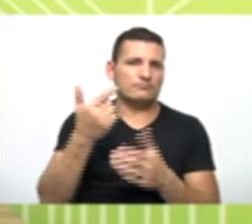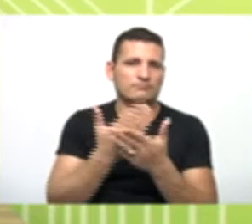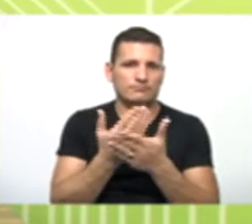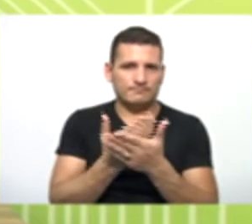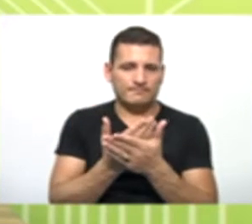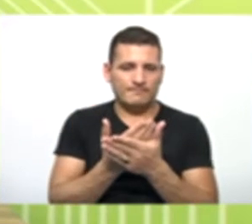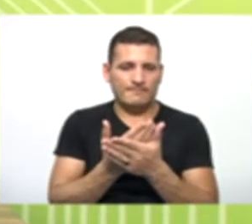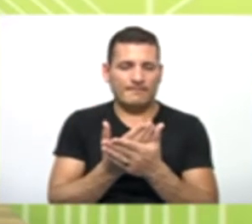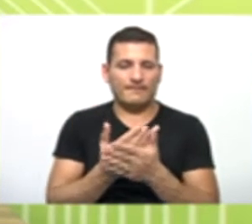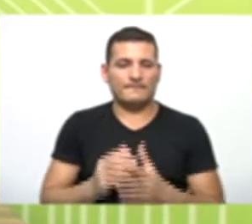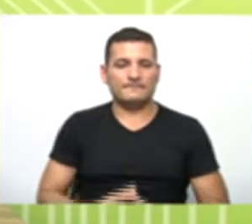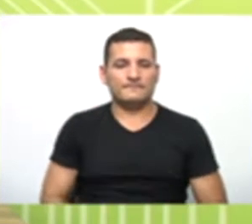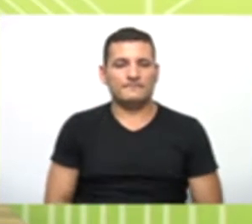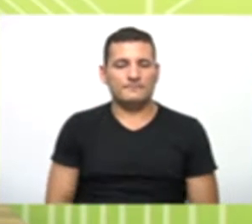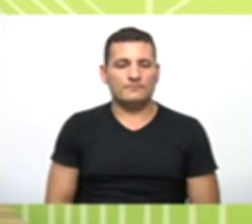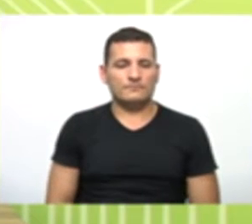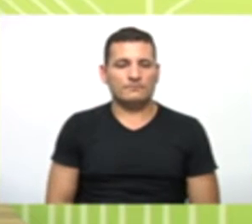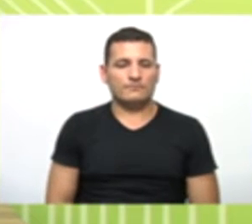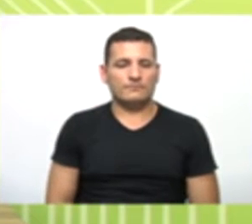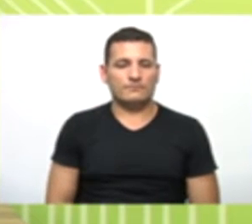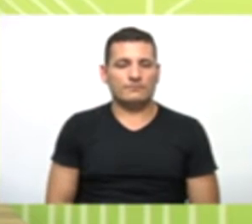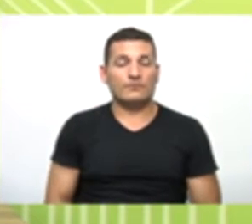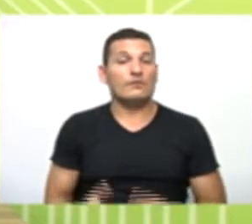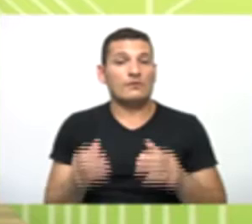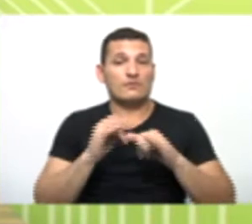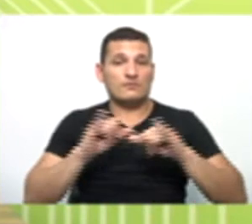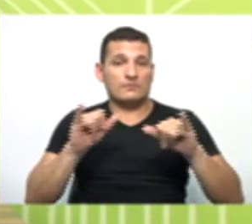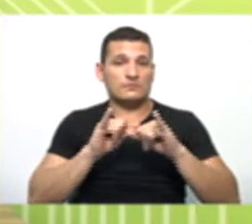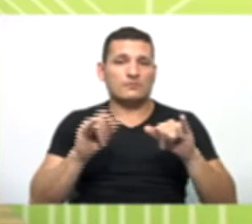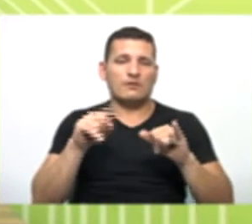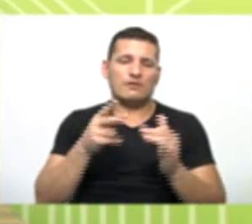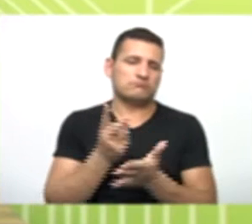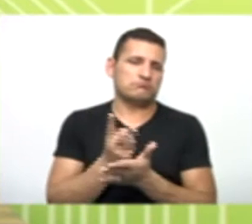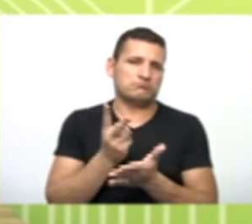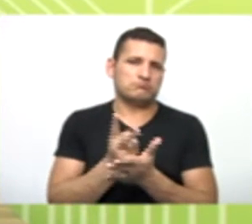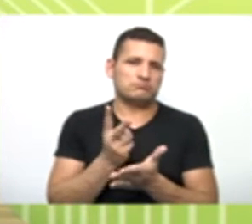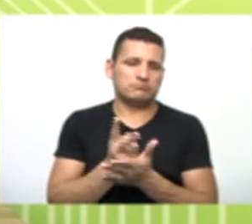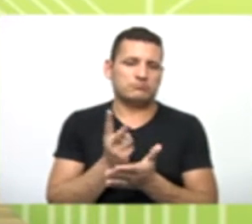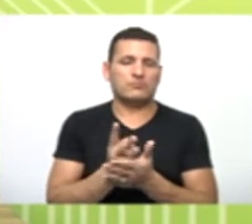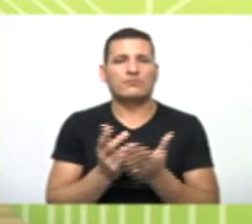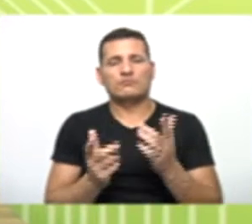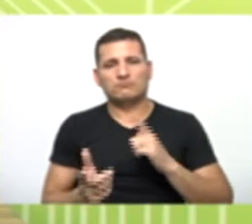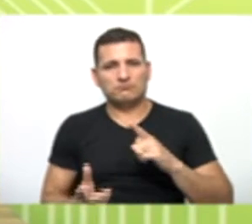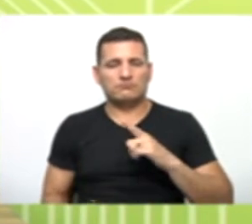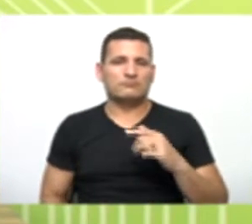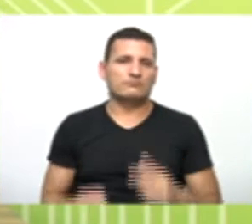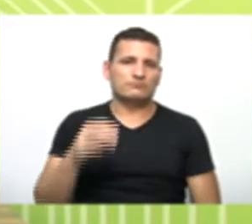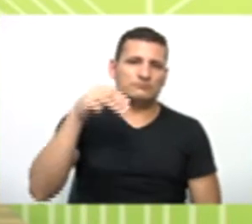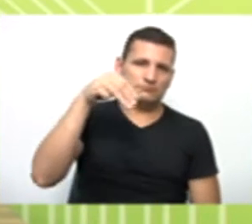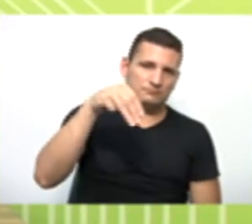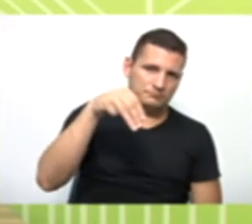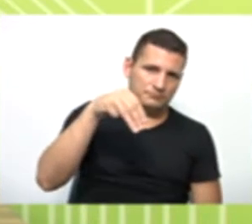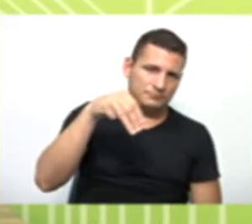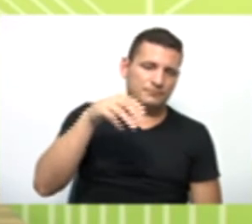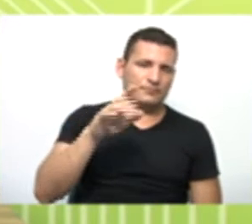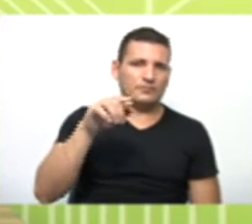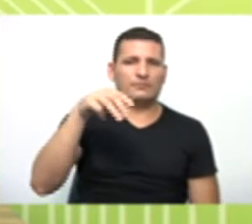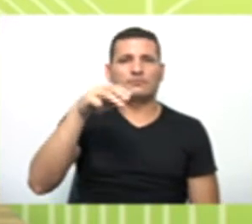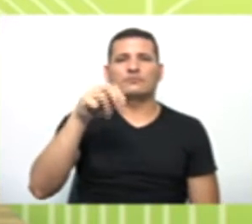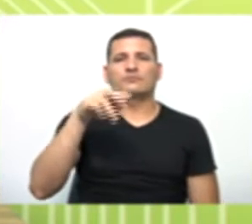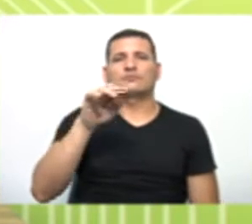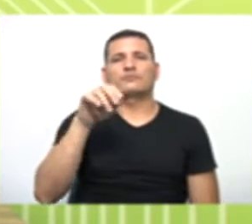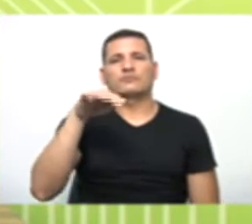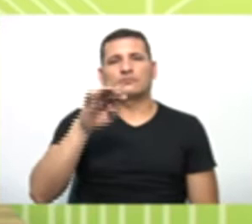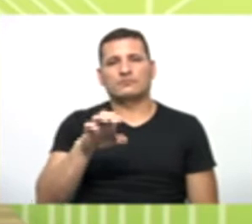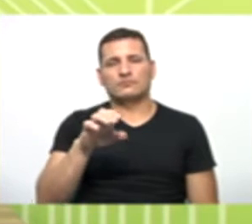teleaula, tá bom? As informações são as mesmas. Nós vamos ter o M, que é o montante, nós vamos ter